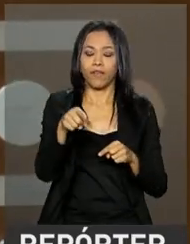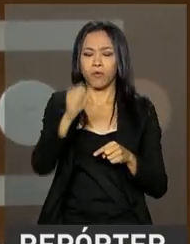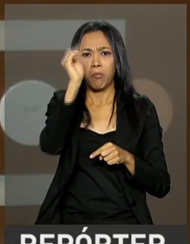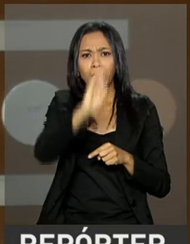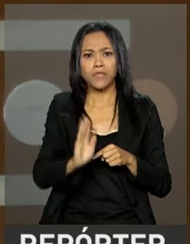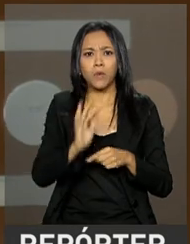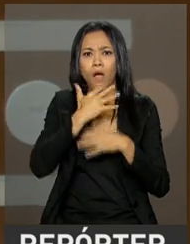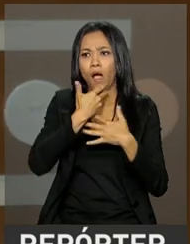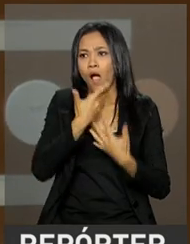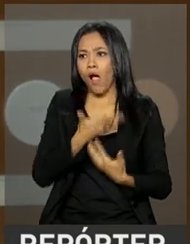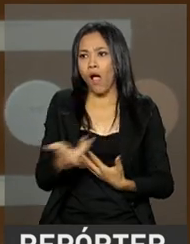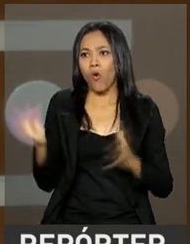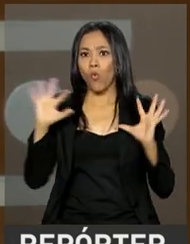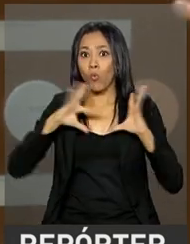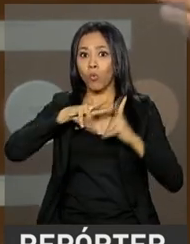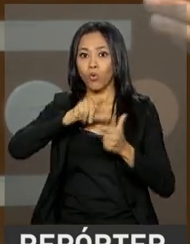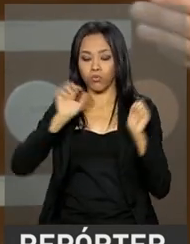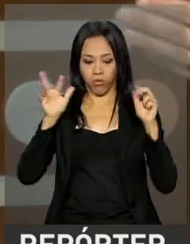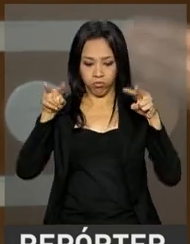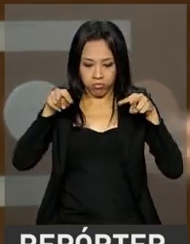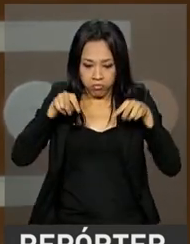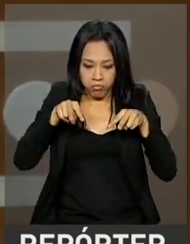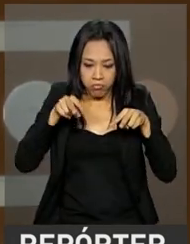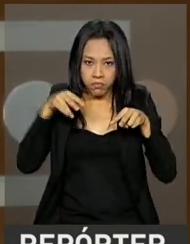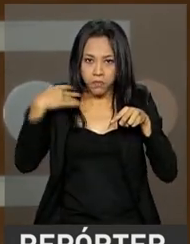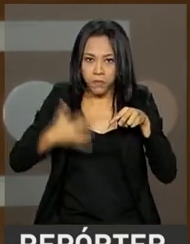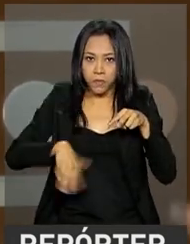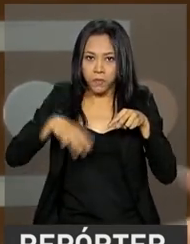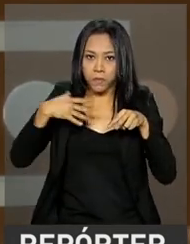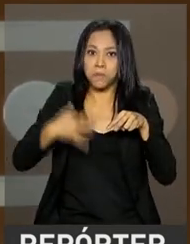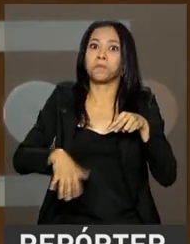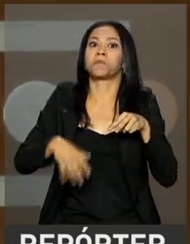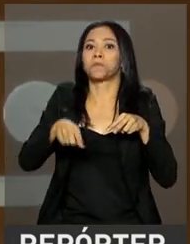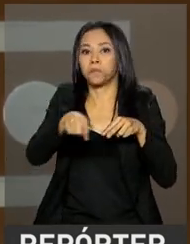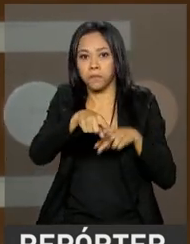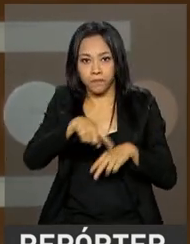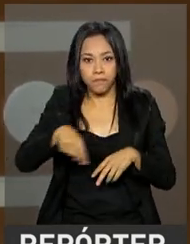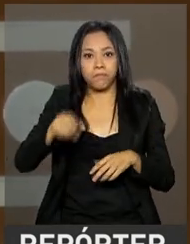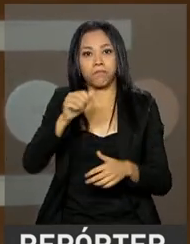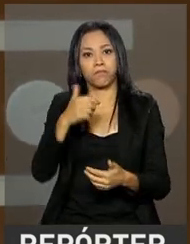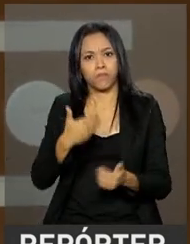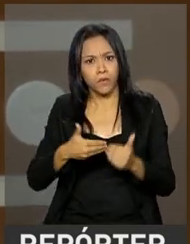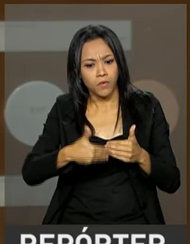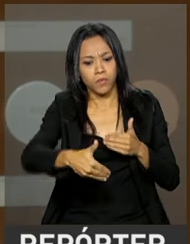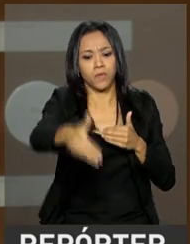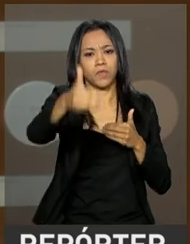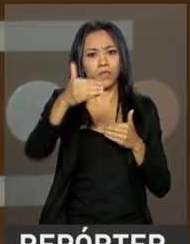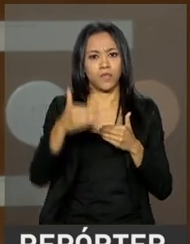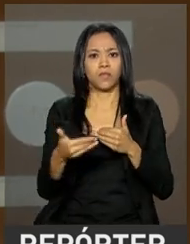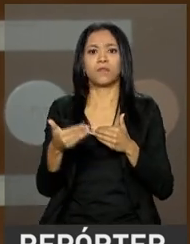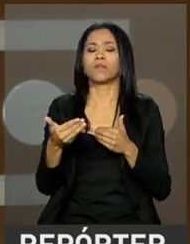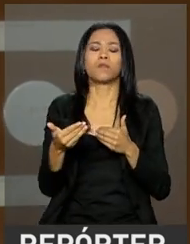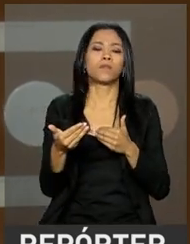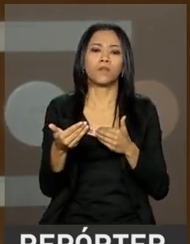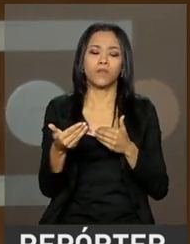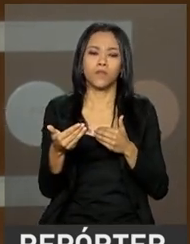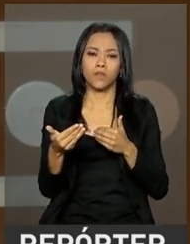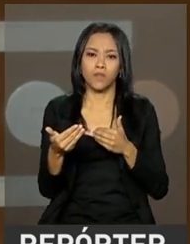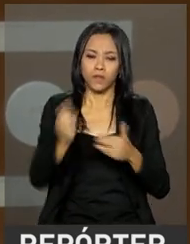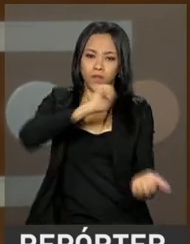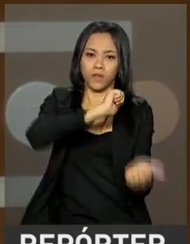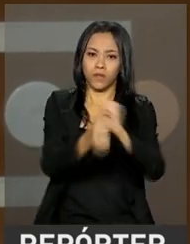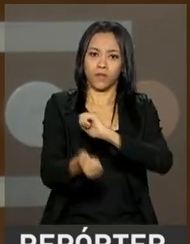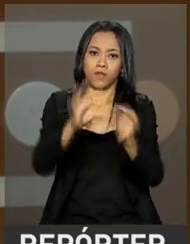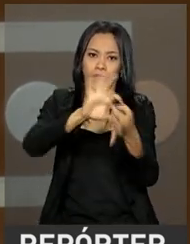o mundo através dos seus atletas que eram seus embaixadores durante a edição do dos